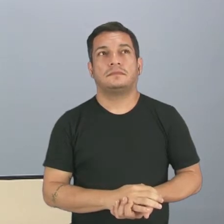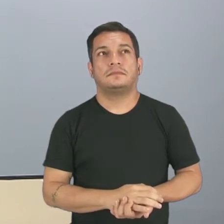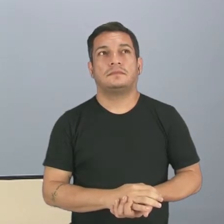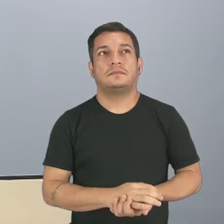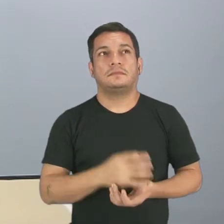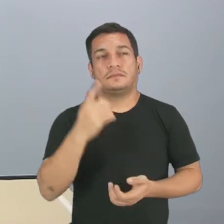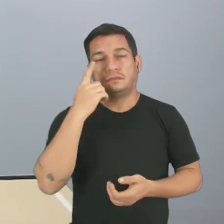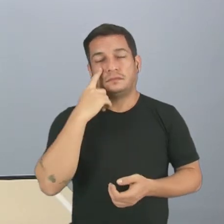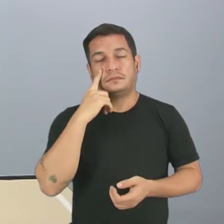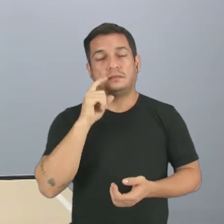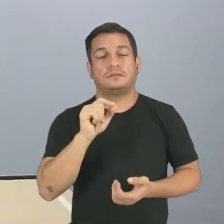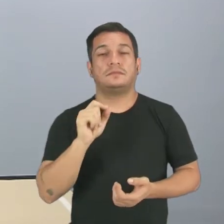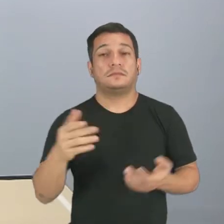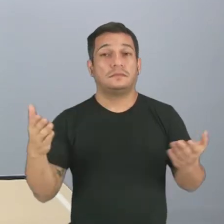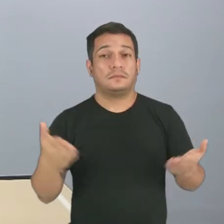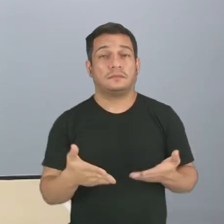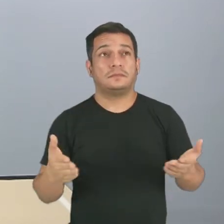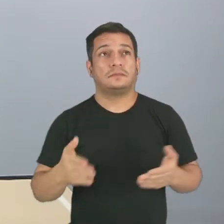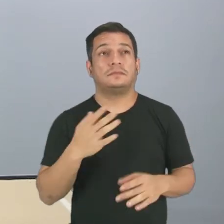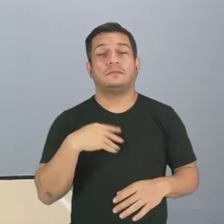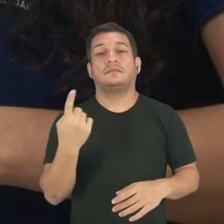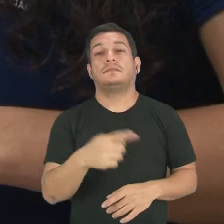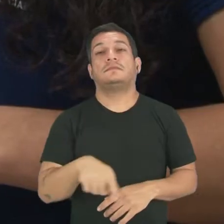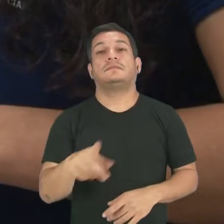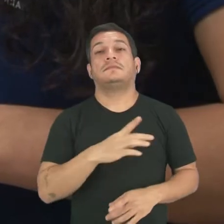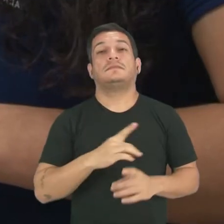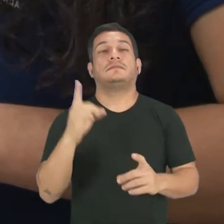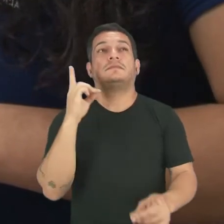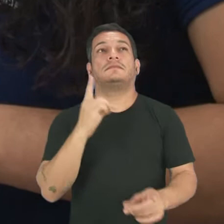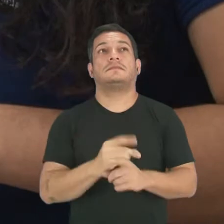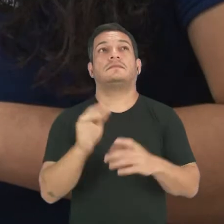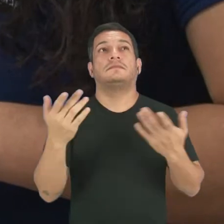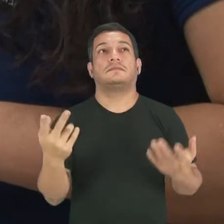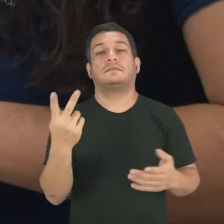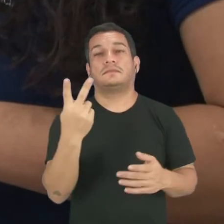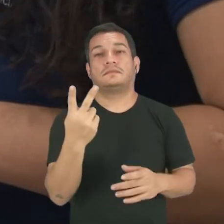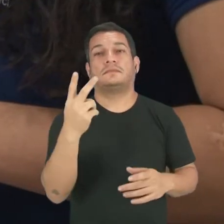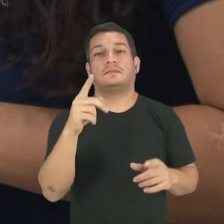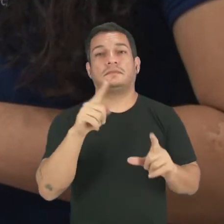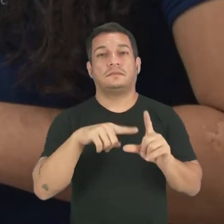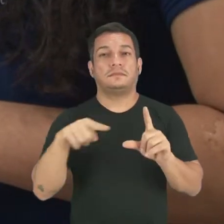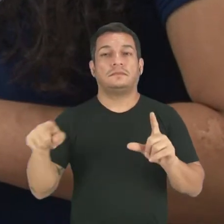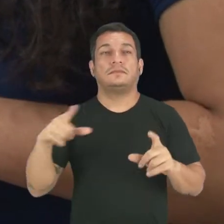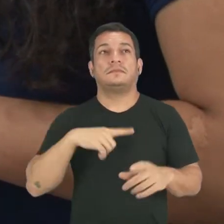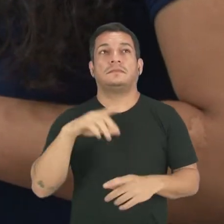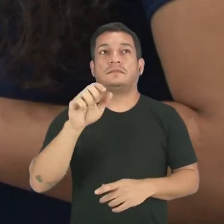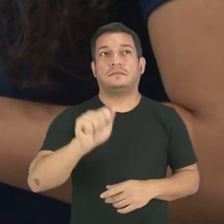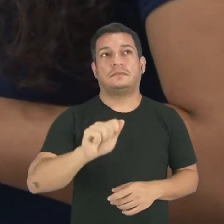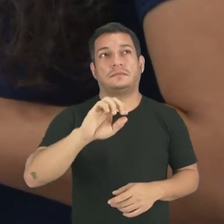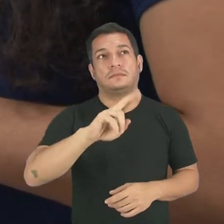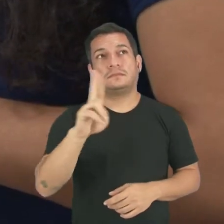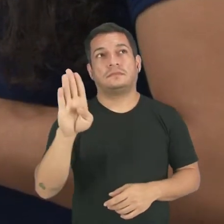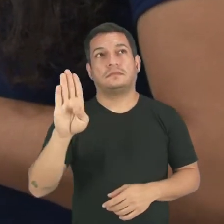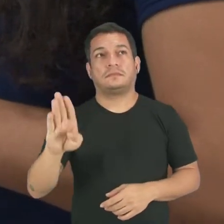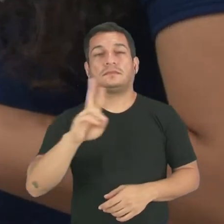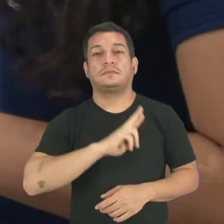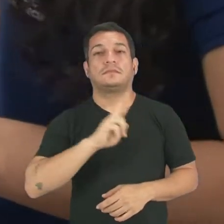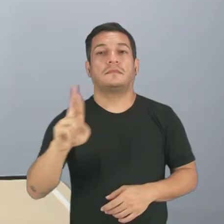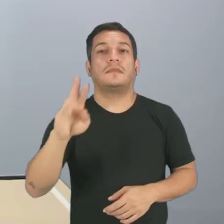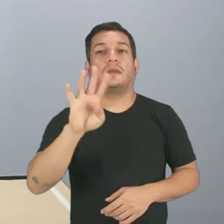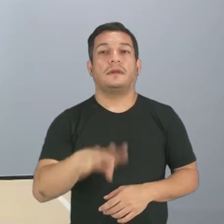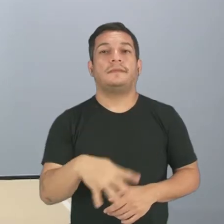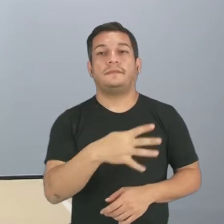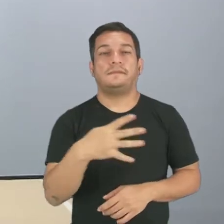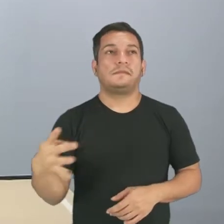aqui está dizendo assim, agora descubra qual dos dois gráficos, A ou B, representa a